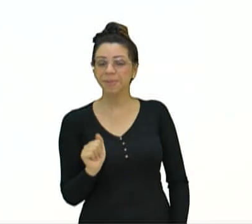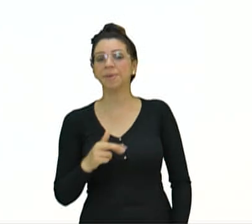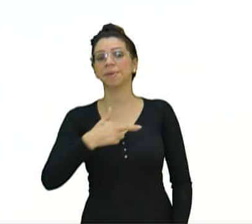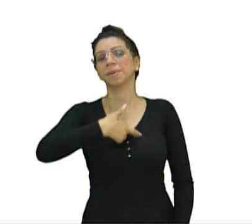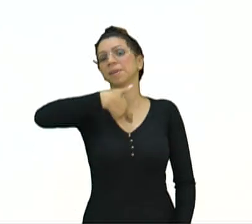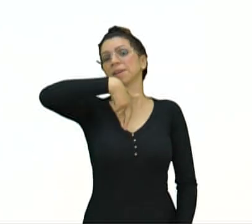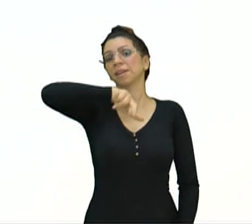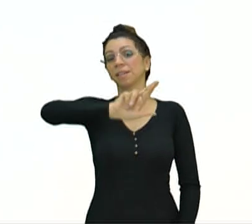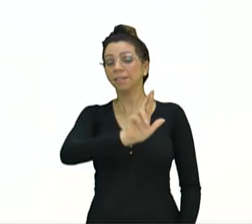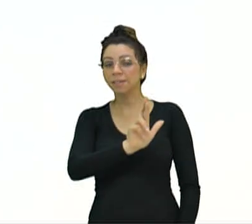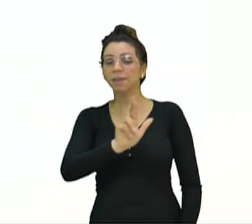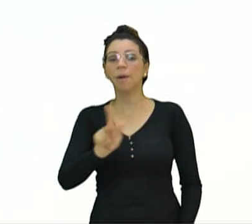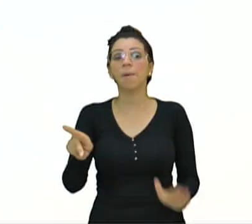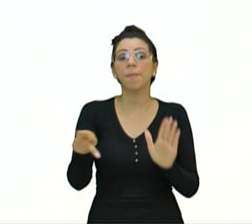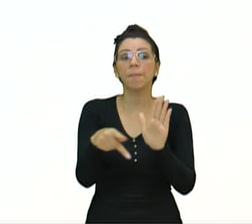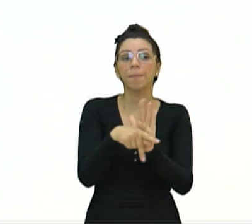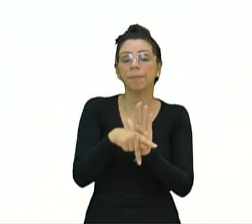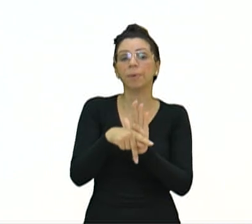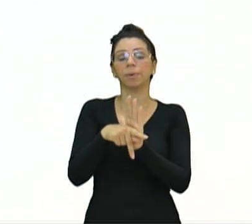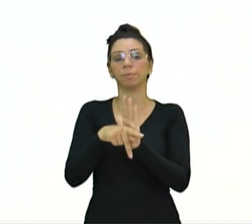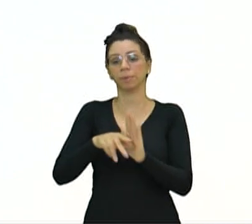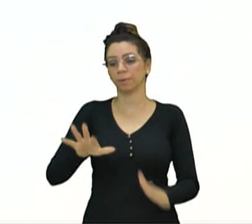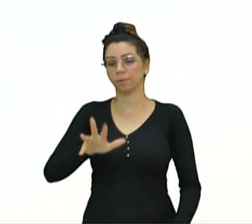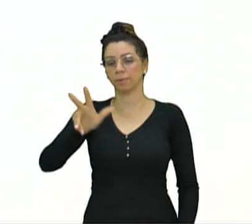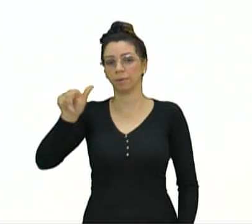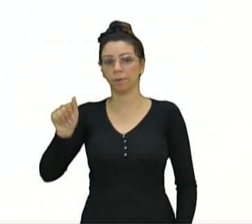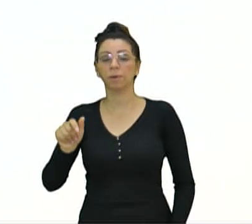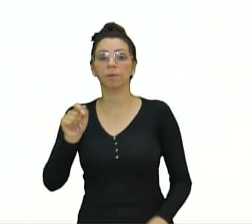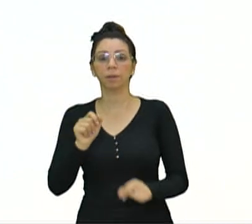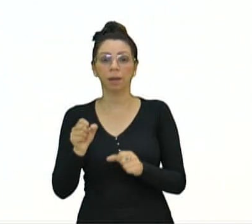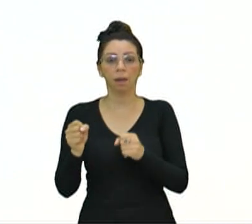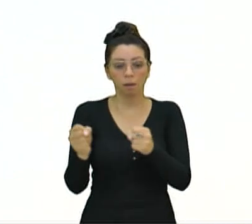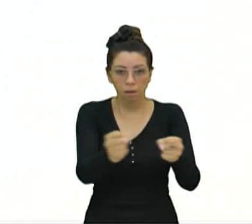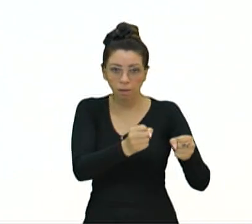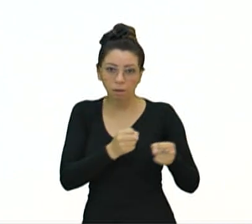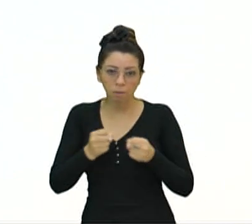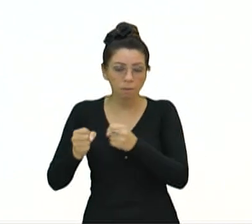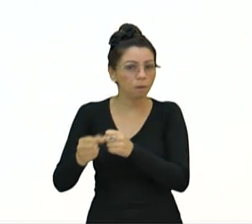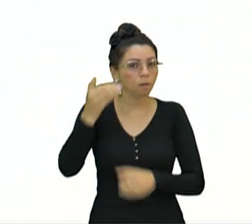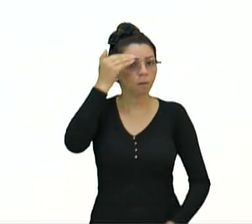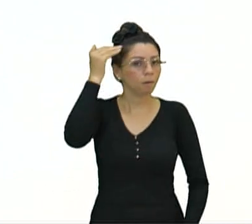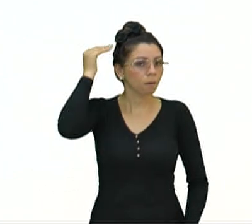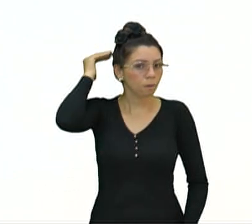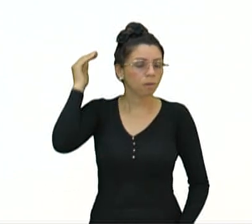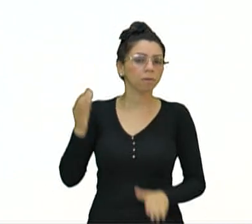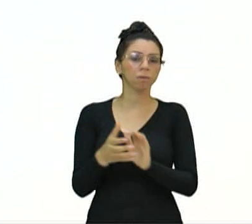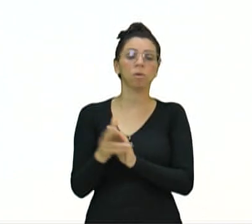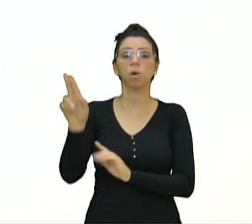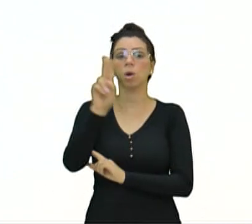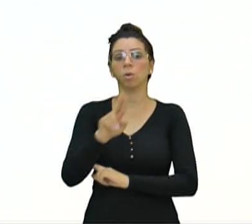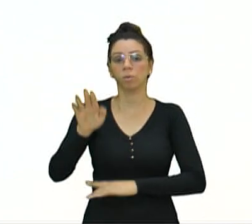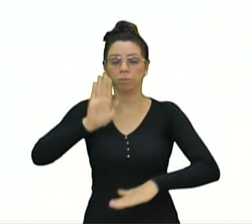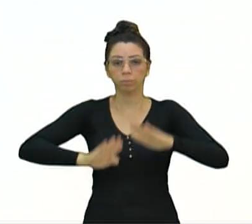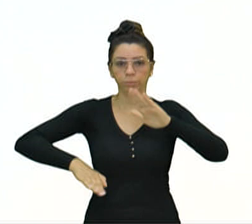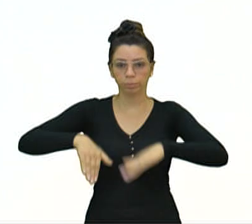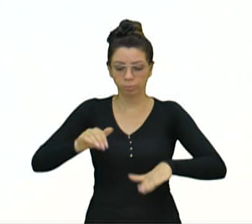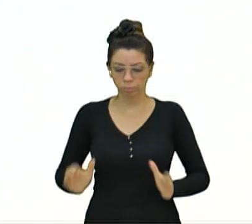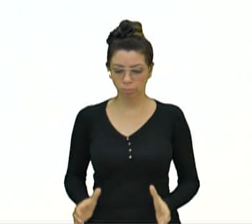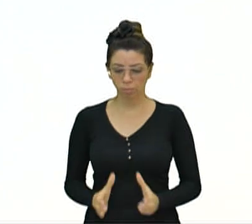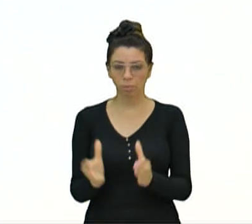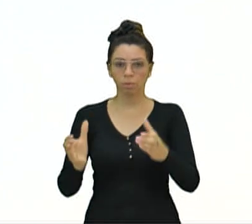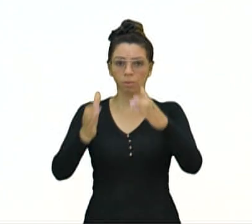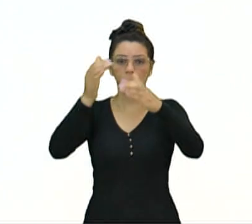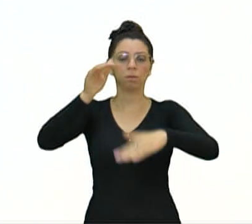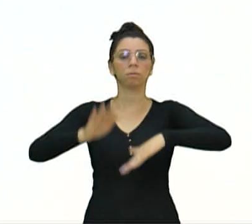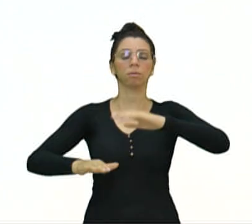matriz africana ou a elas ligadas, como o candomblé e a umbanda, usam tambores, principalmente atabaques, como